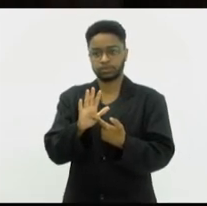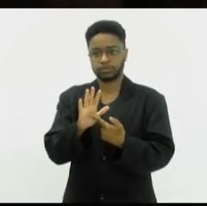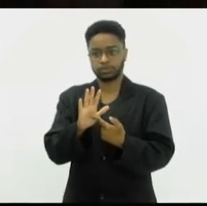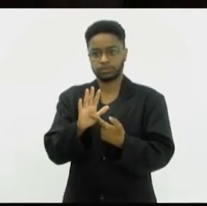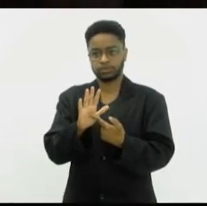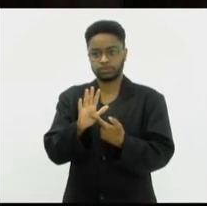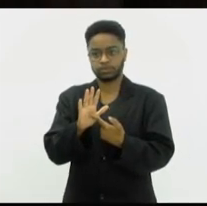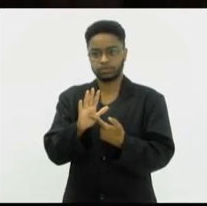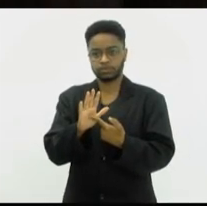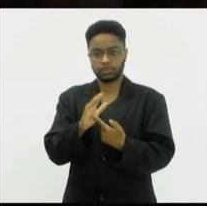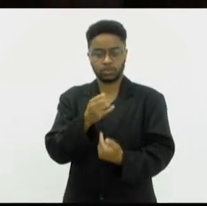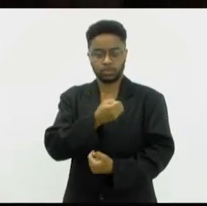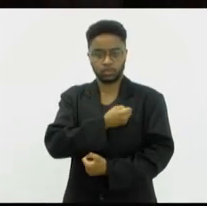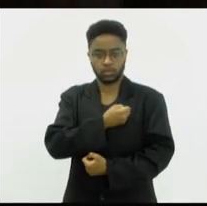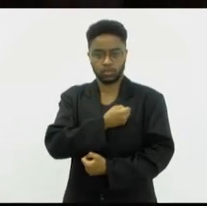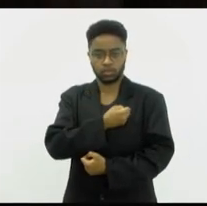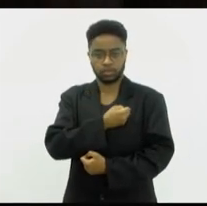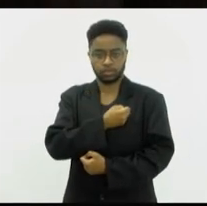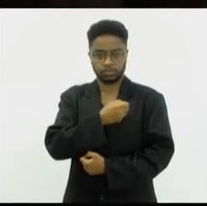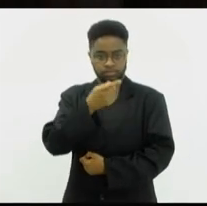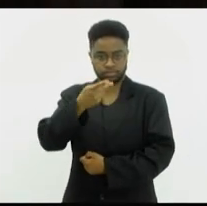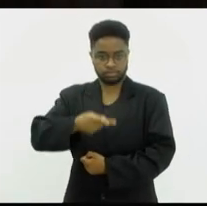do Brasil.